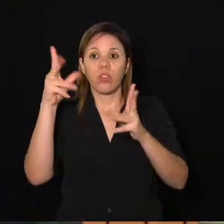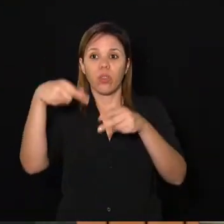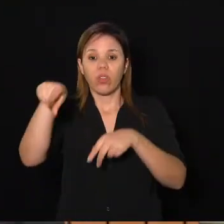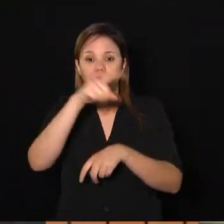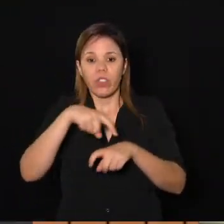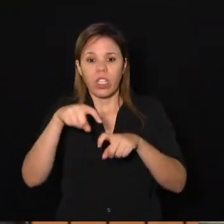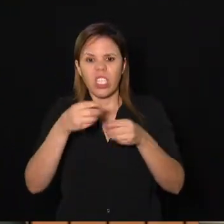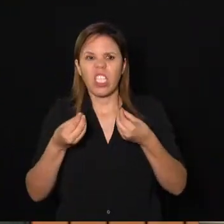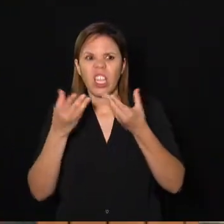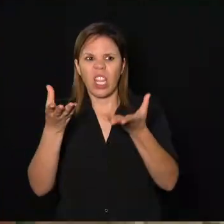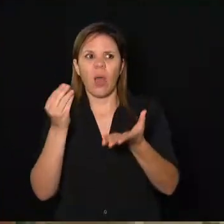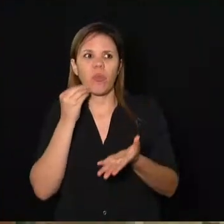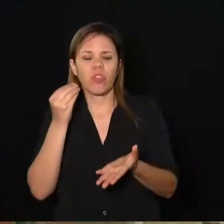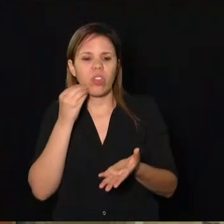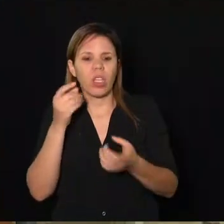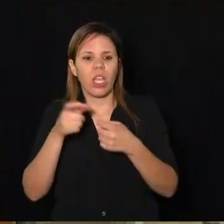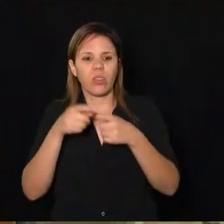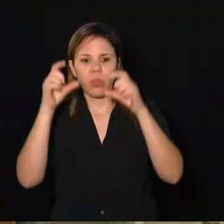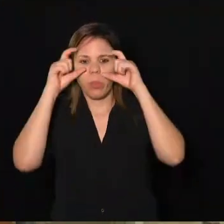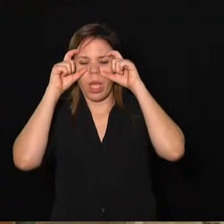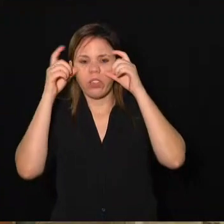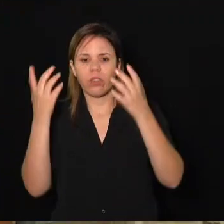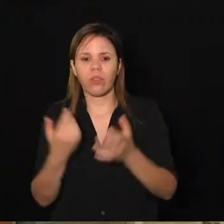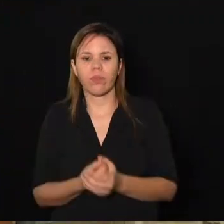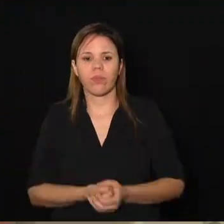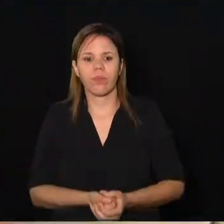obrigado obrigado